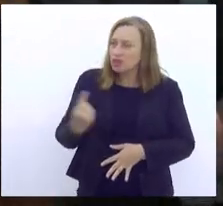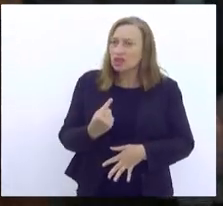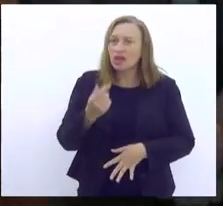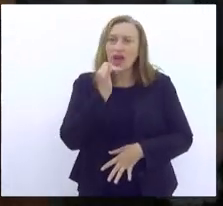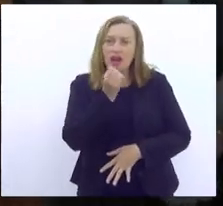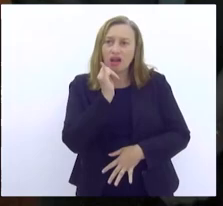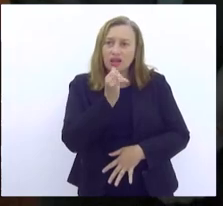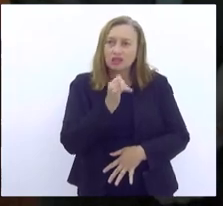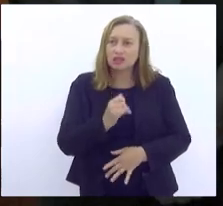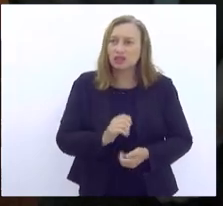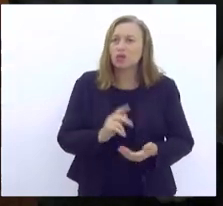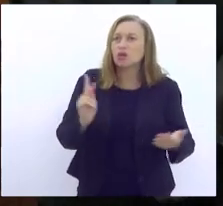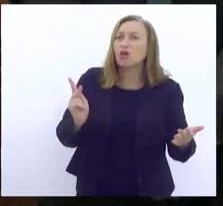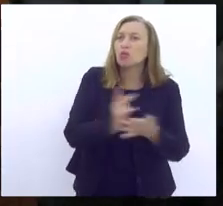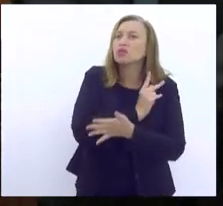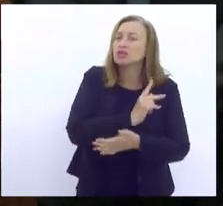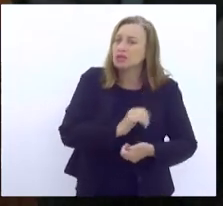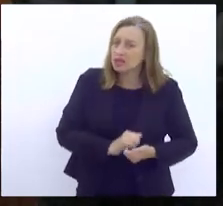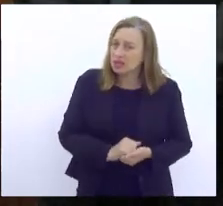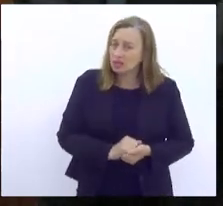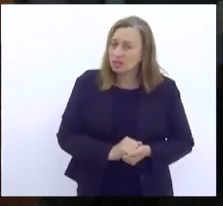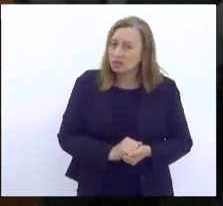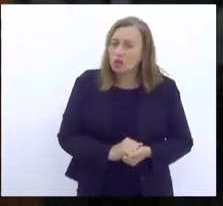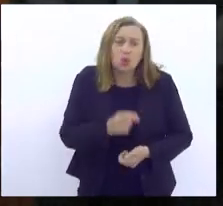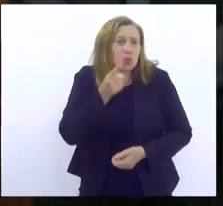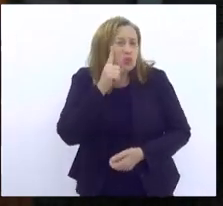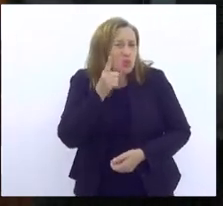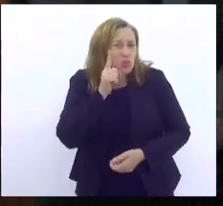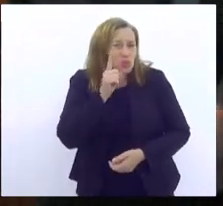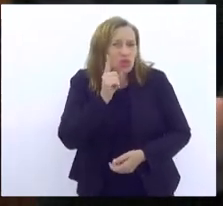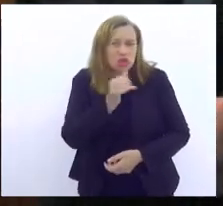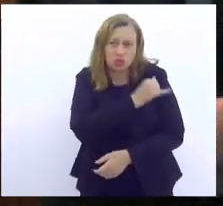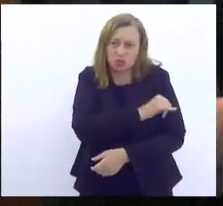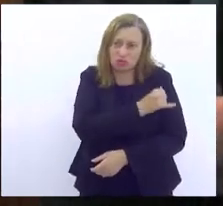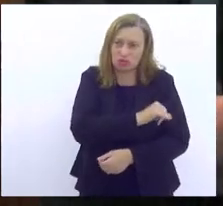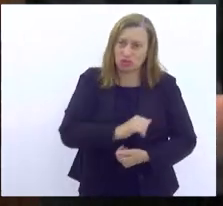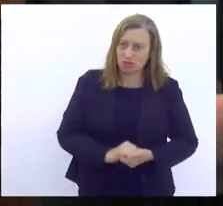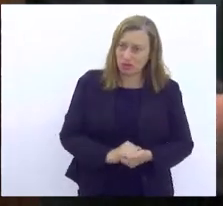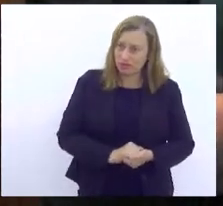relatar o que vem acontecendo no cotidiano do Rio de Janeiro.